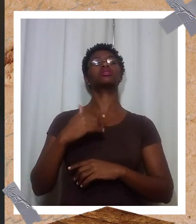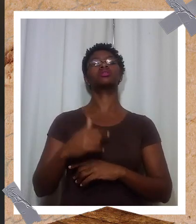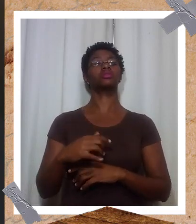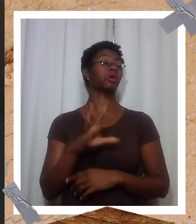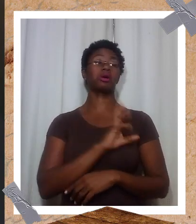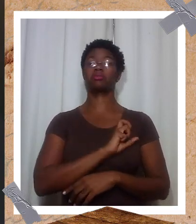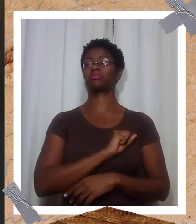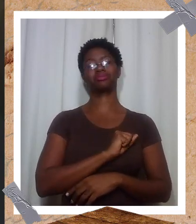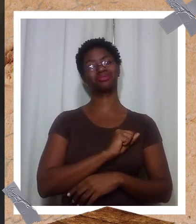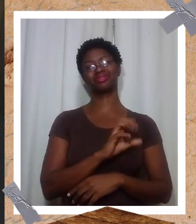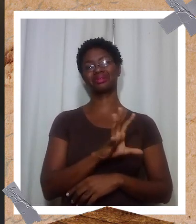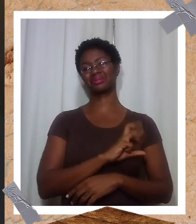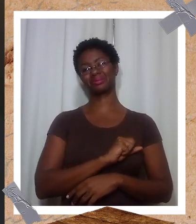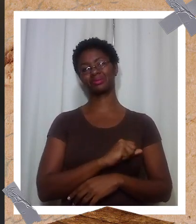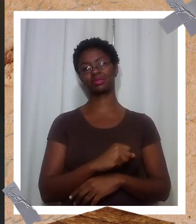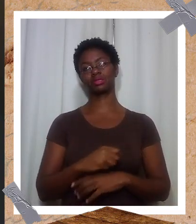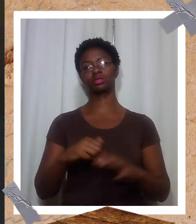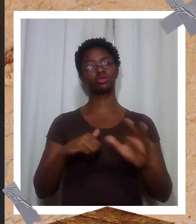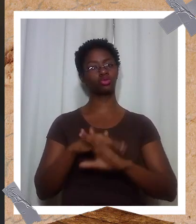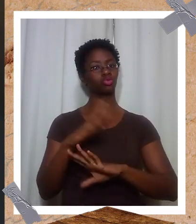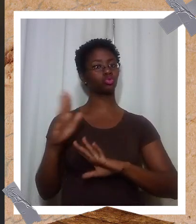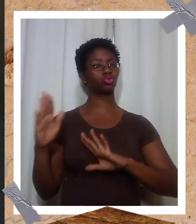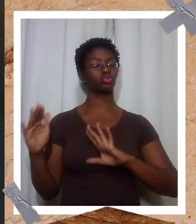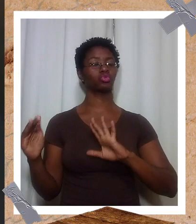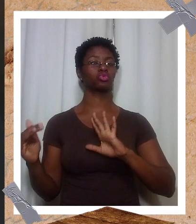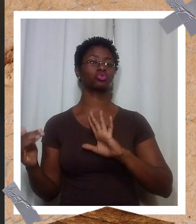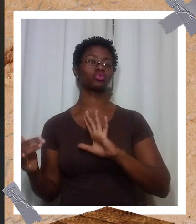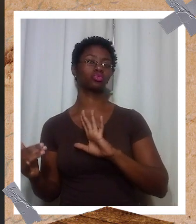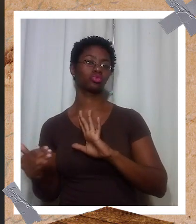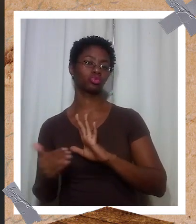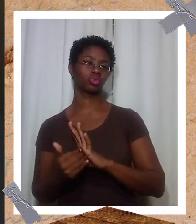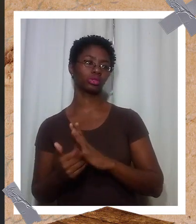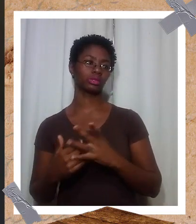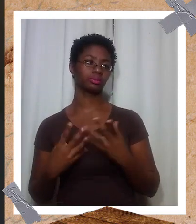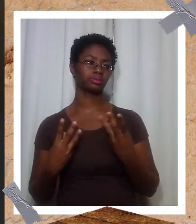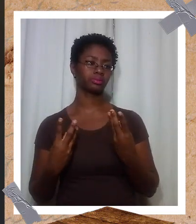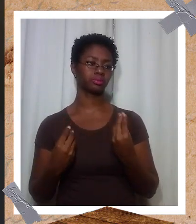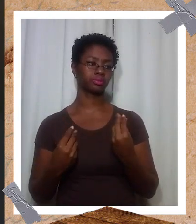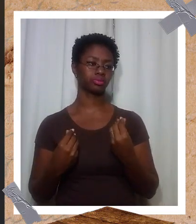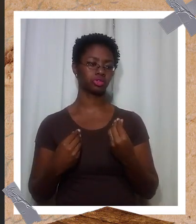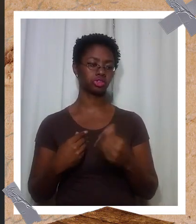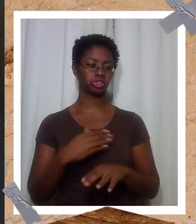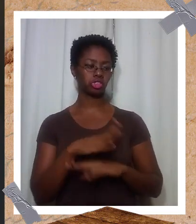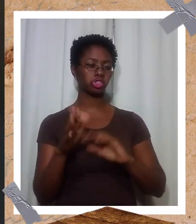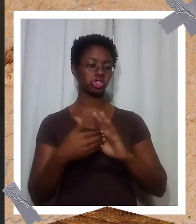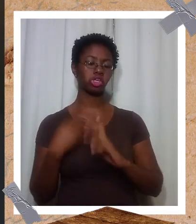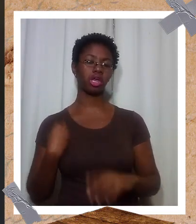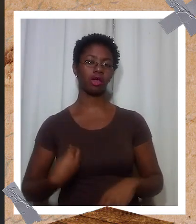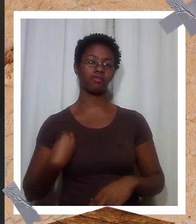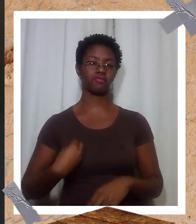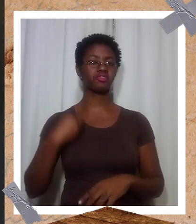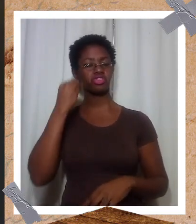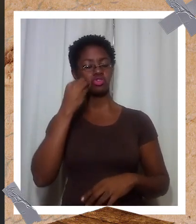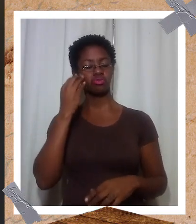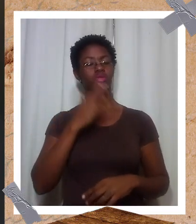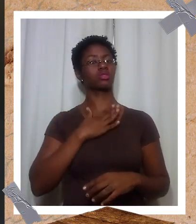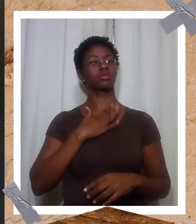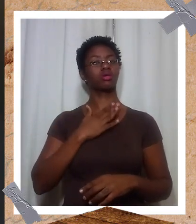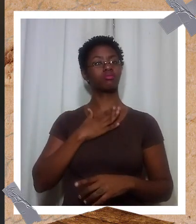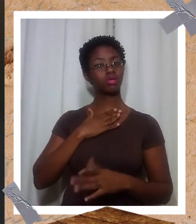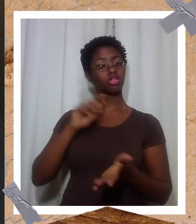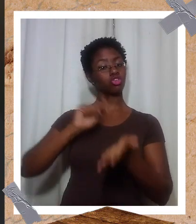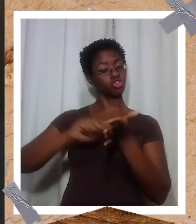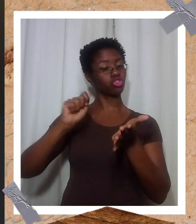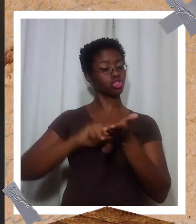moro. E toda a minha, digamos, vivência relacionada à escrita também